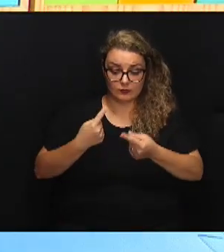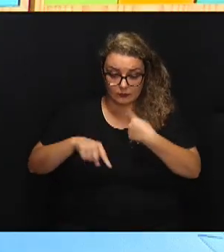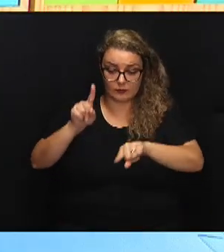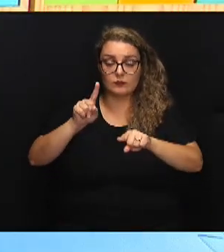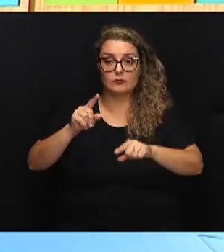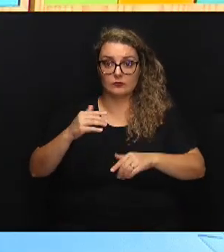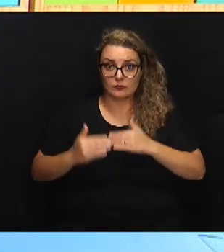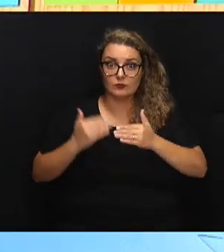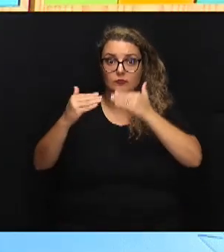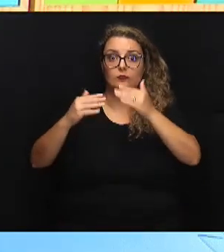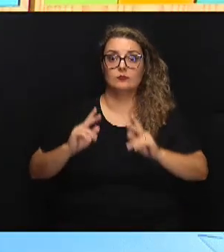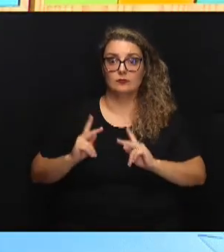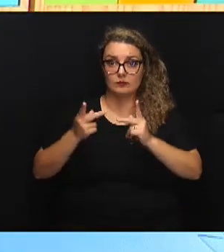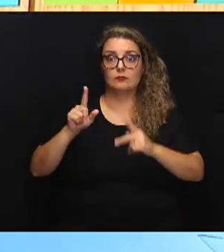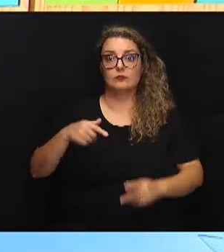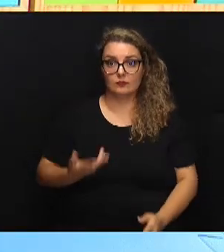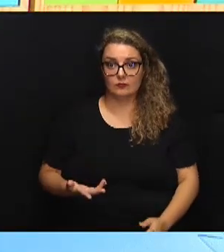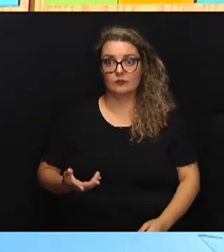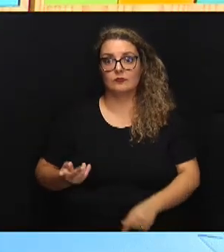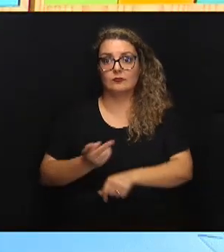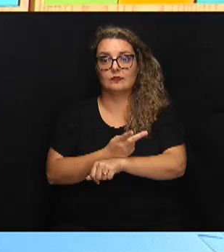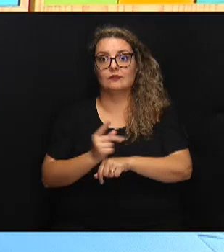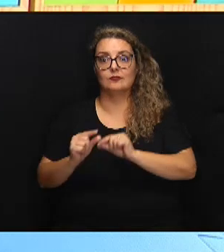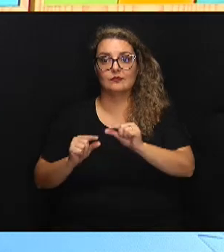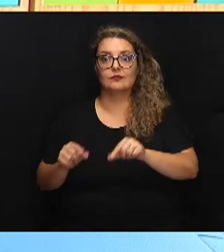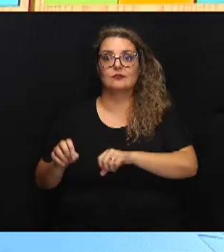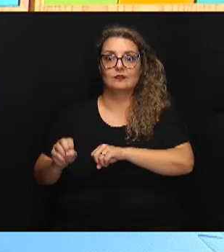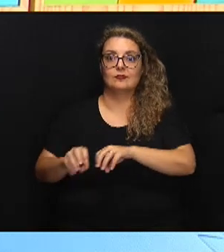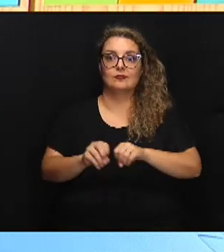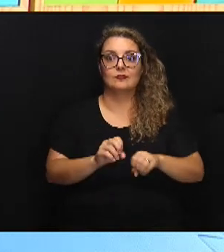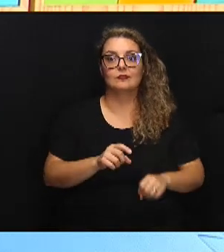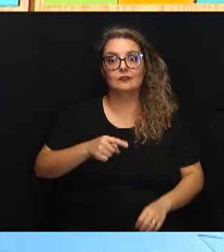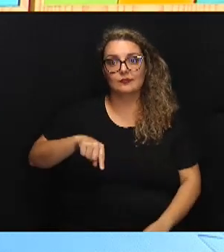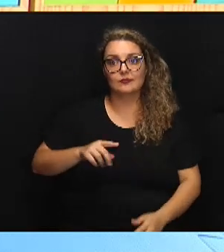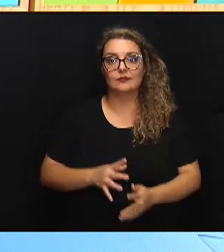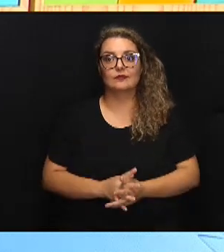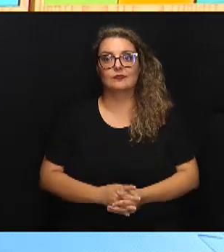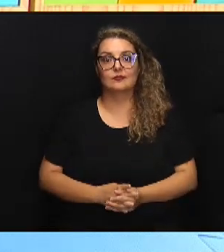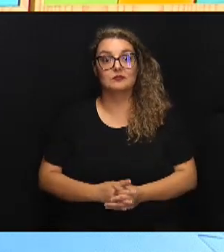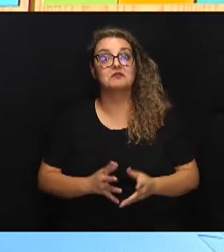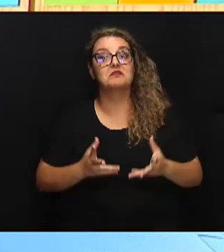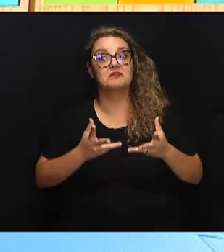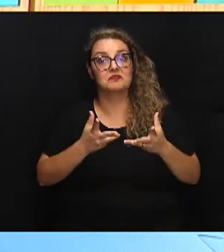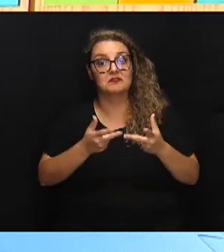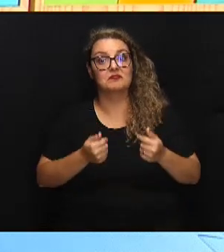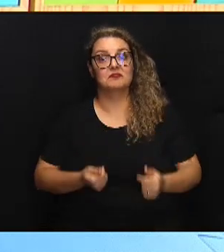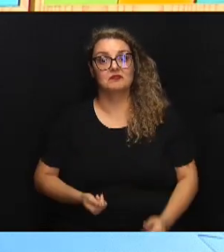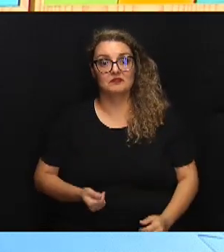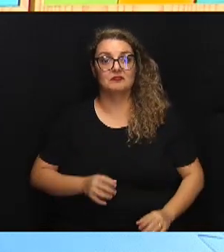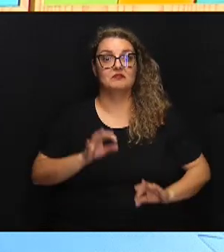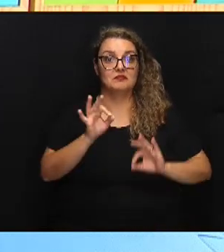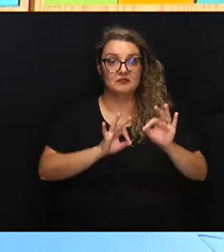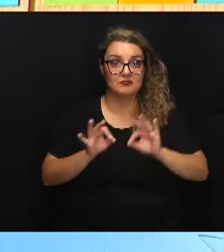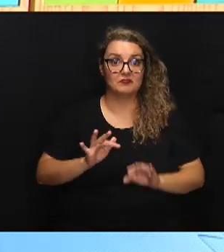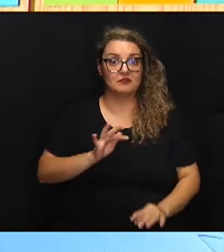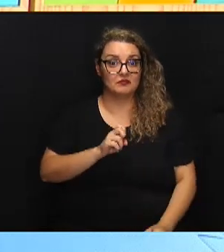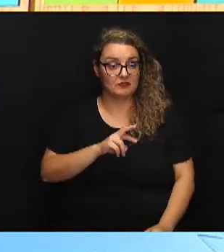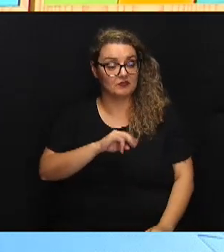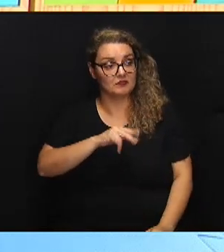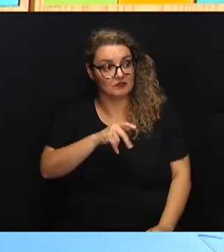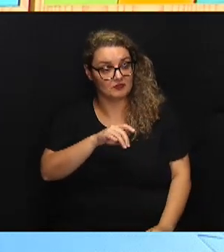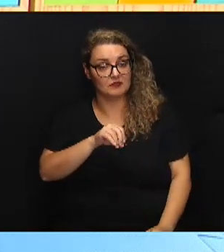conseguir vencer. E é isso que a gente procura aos pouquinhos ensinando para eles, né? Incrível, né? Eles são forjados mesmo, né?